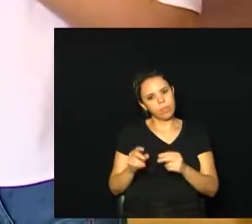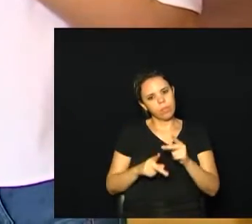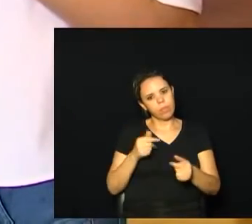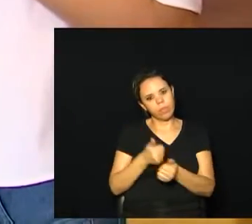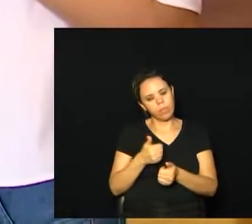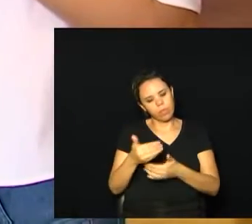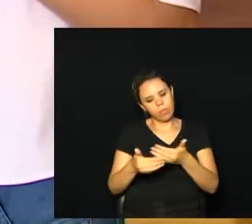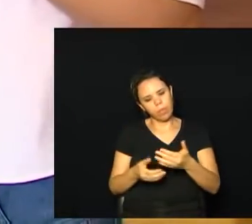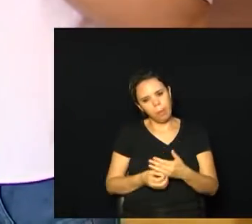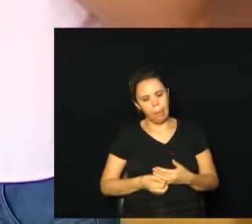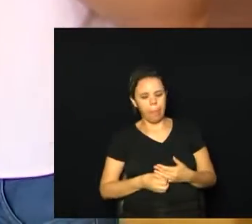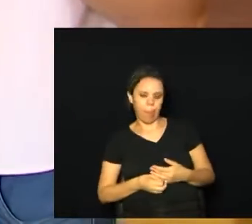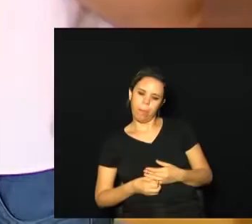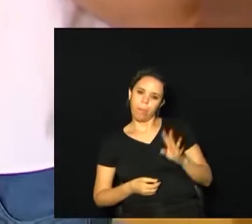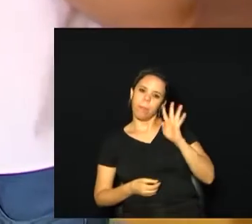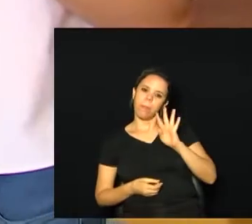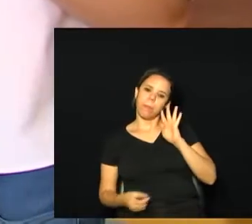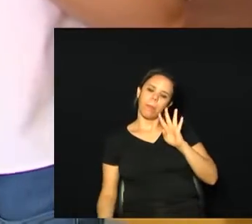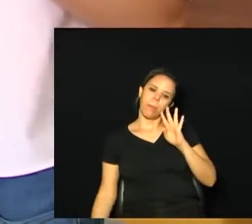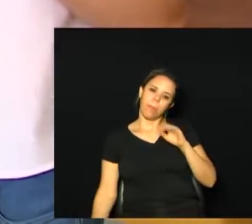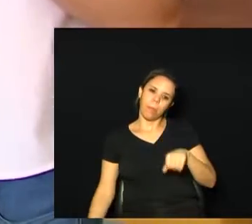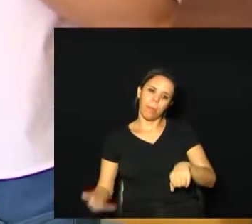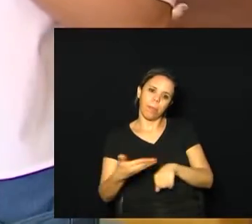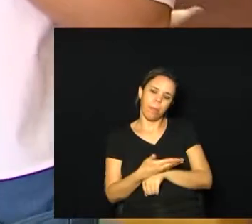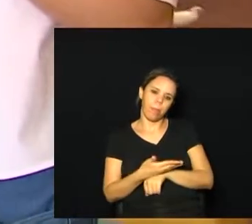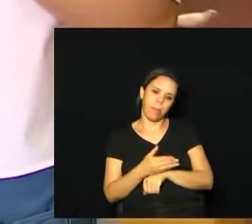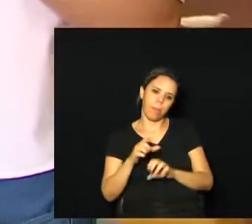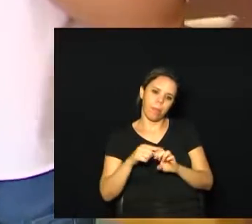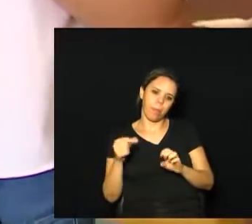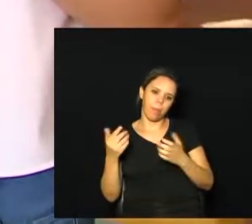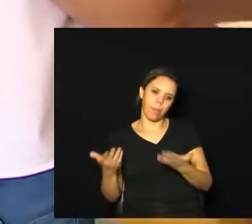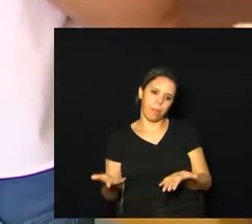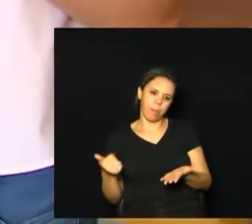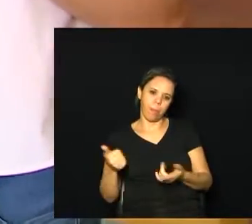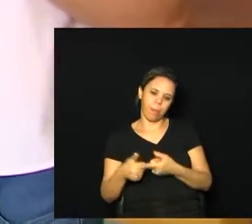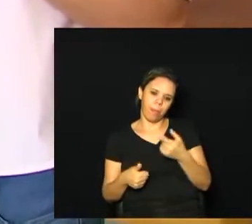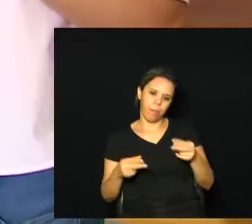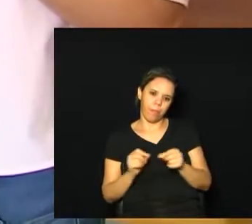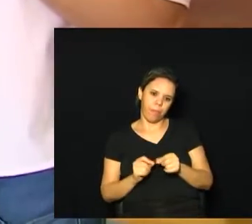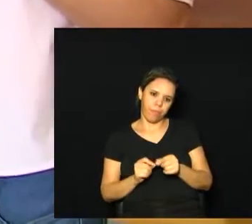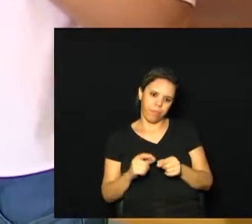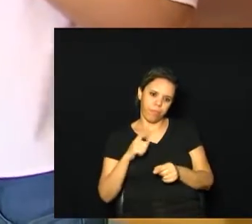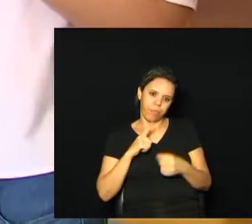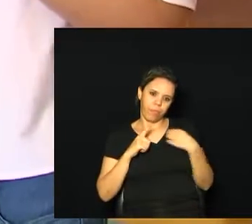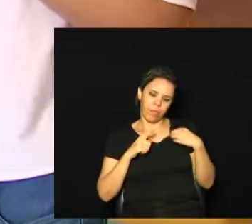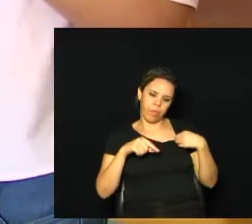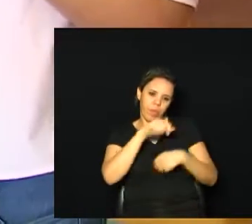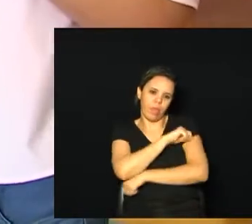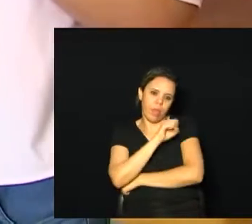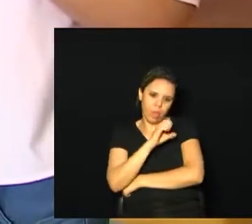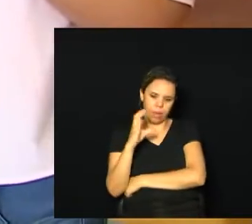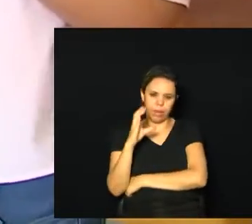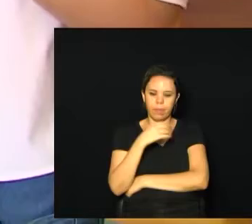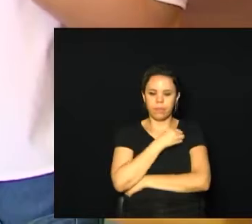próximas edições? Legal. Para participar das edições do Empreenda, a primeira coisa tem que ser aluno do Senac,